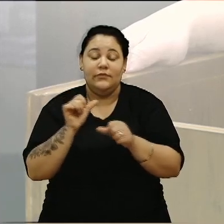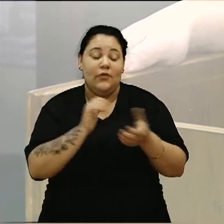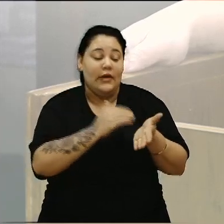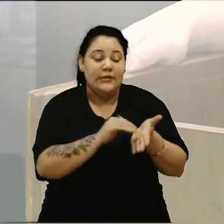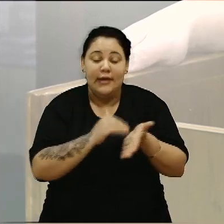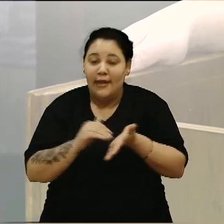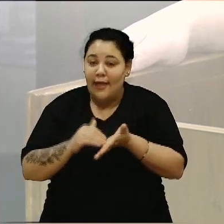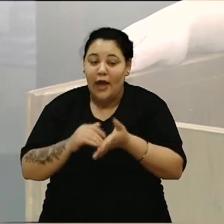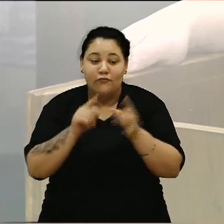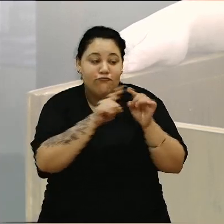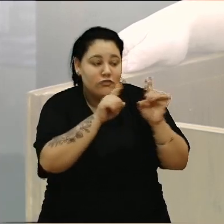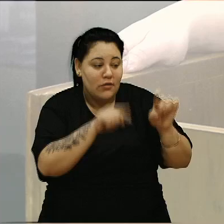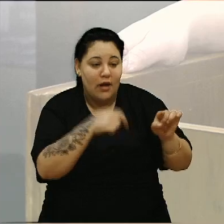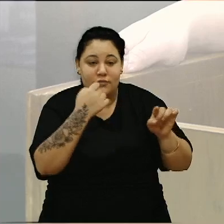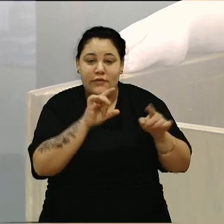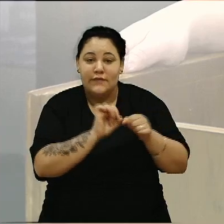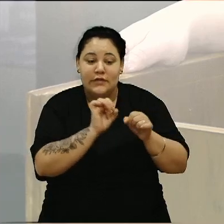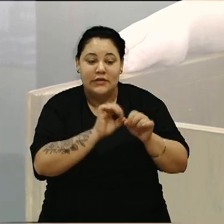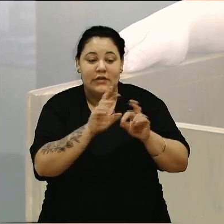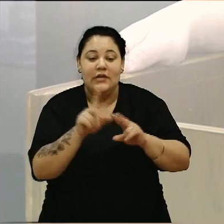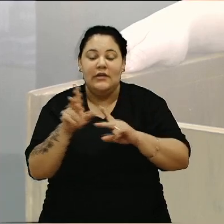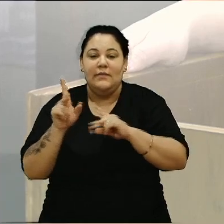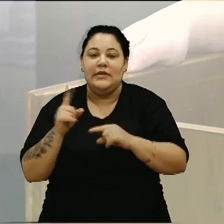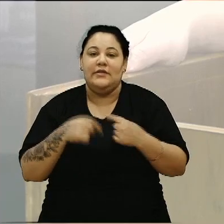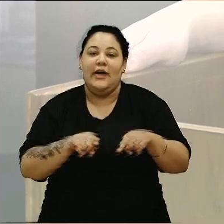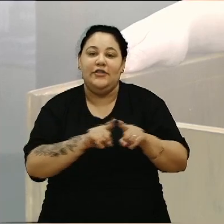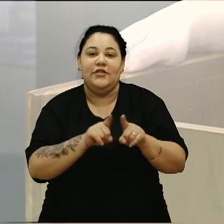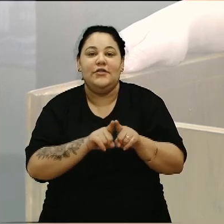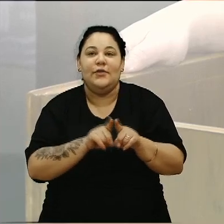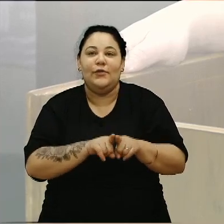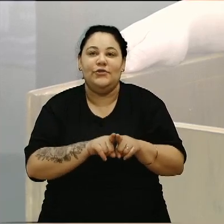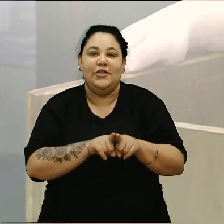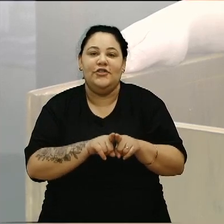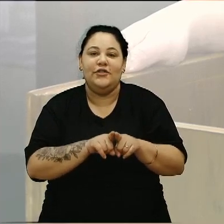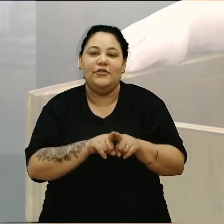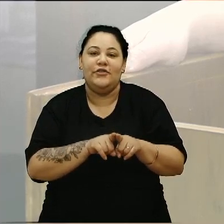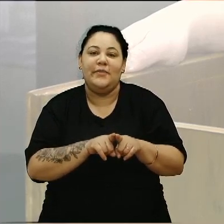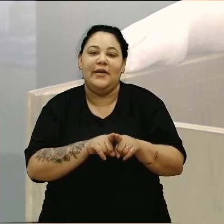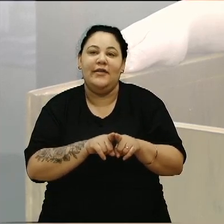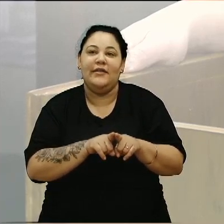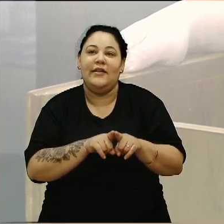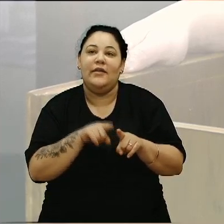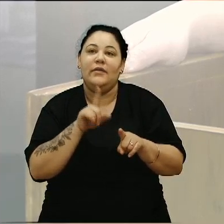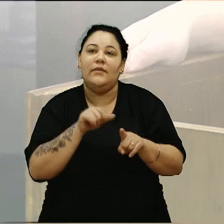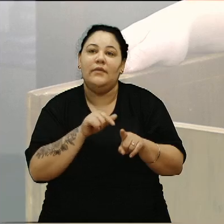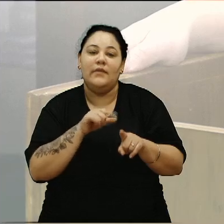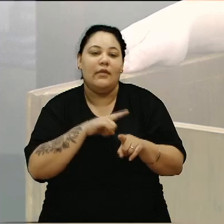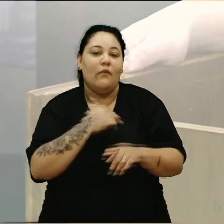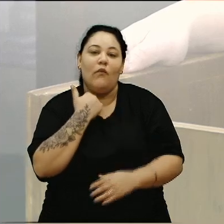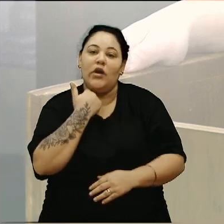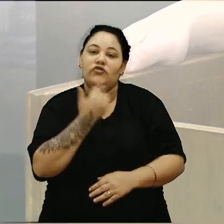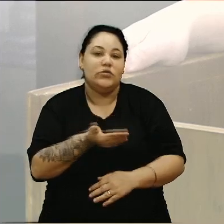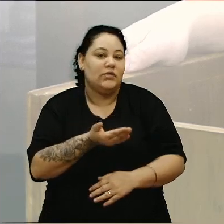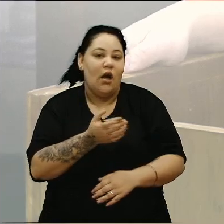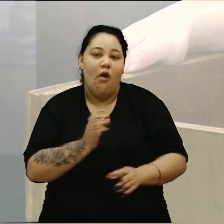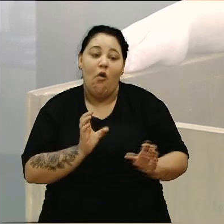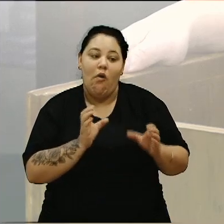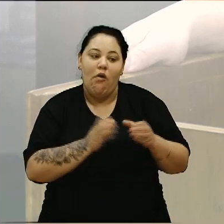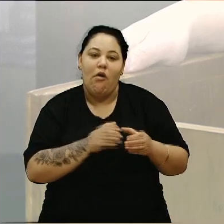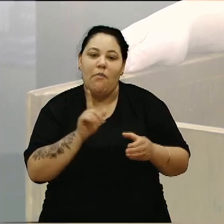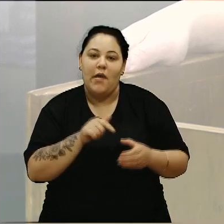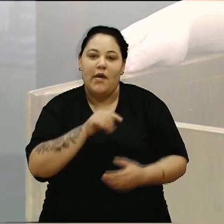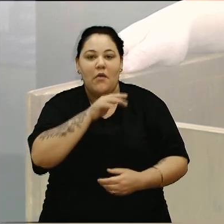diferente. Vai pagar o preço. Não adianta. O time aí é muito ruim,